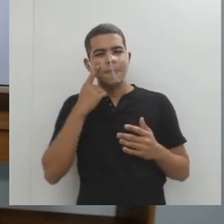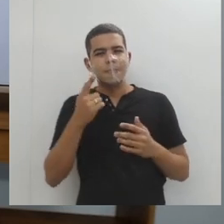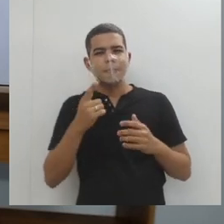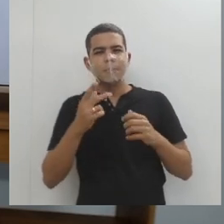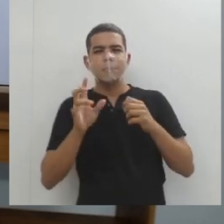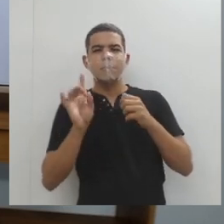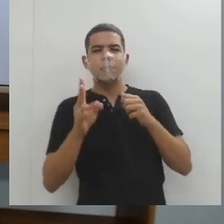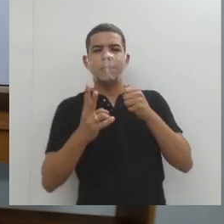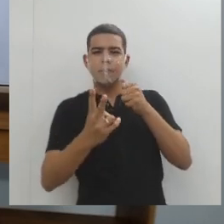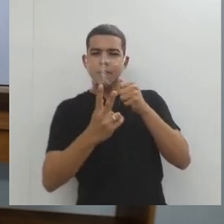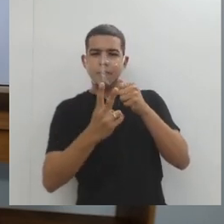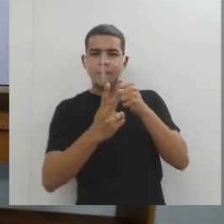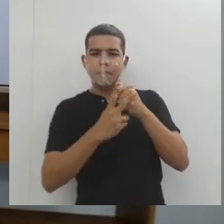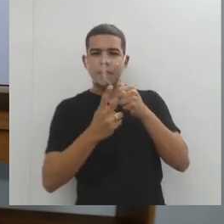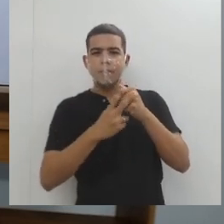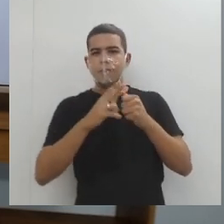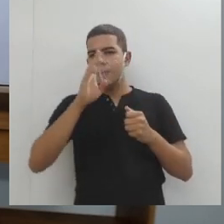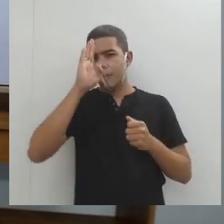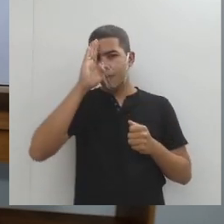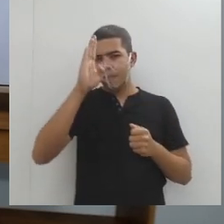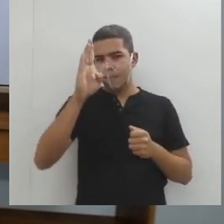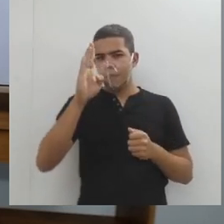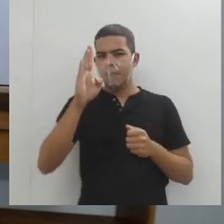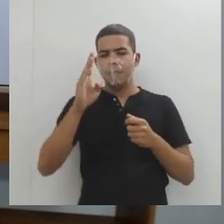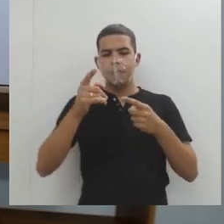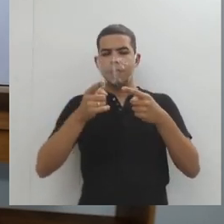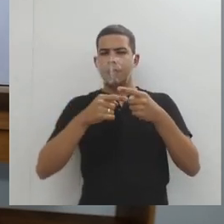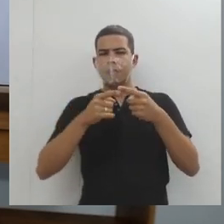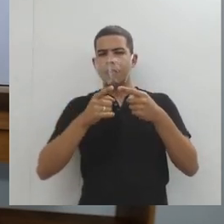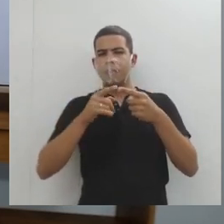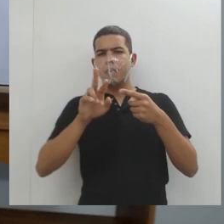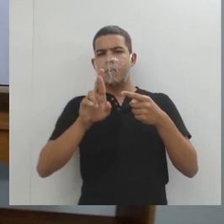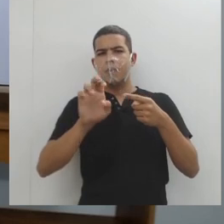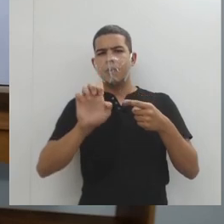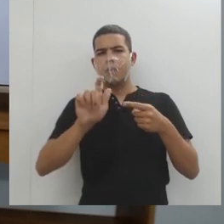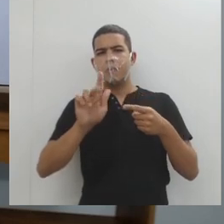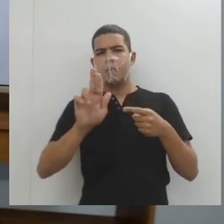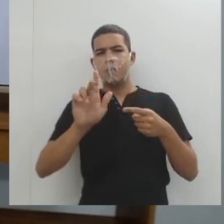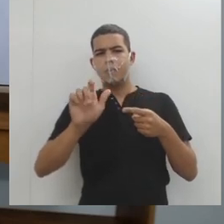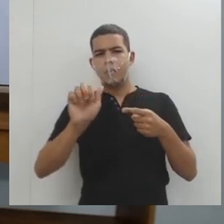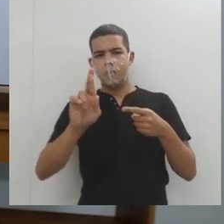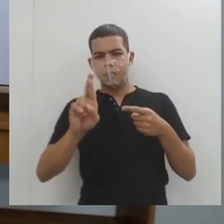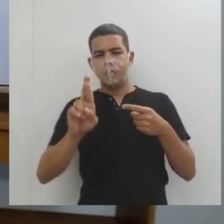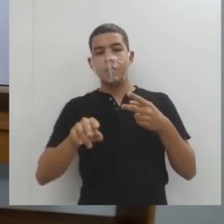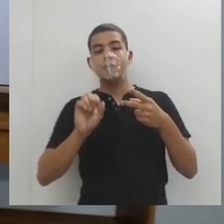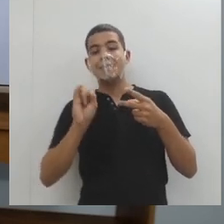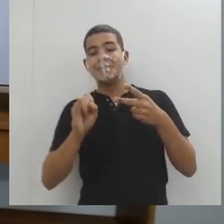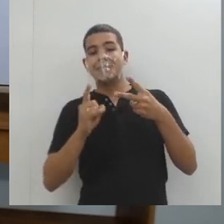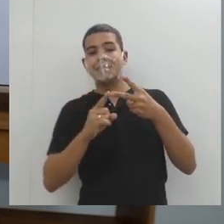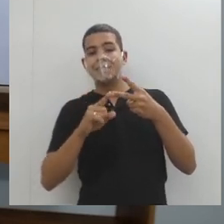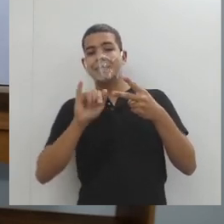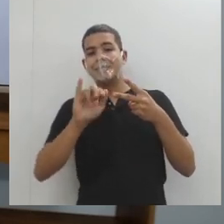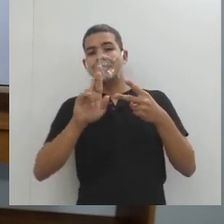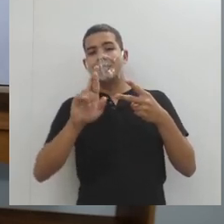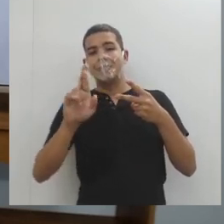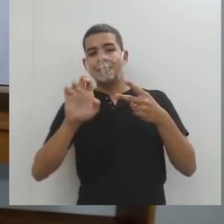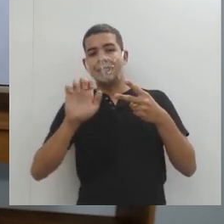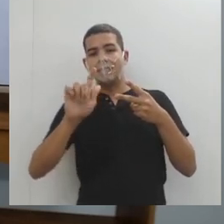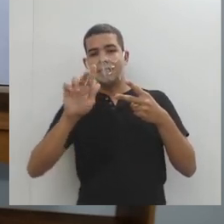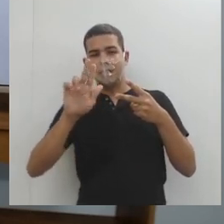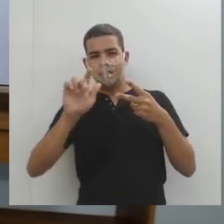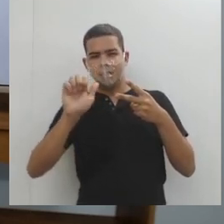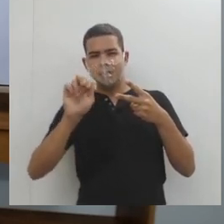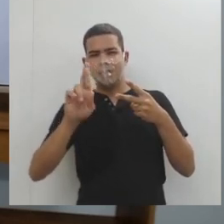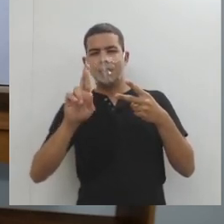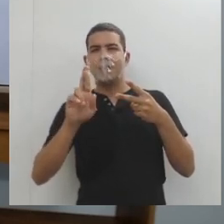né? Perdão, com o verbo principal regular. Se for irregular, claro, a gente tem que se ater àquela tabela. Eu vou dar um exemplo de um verbo